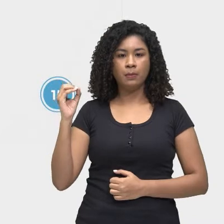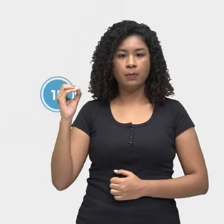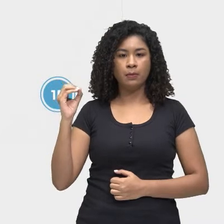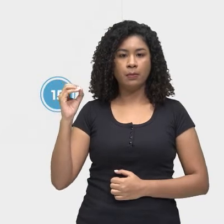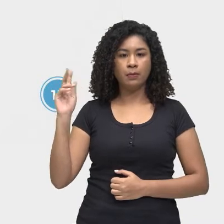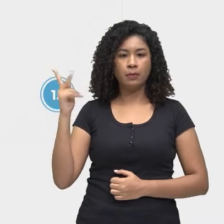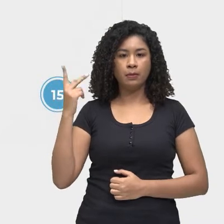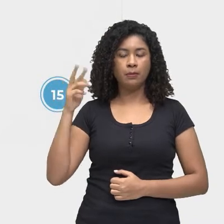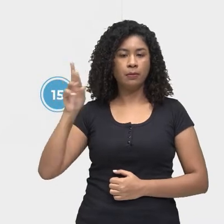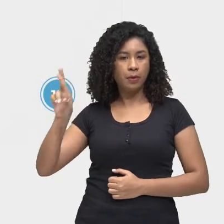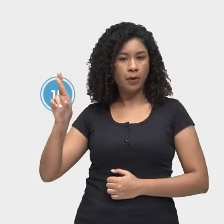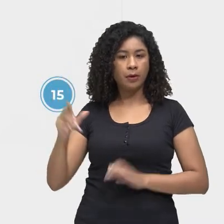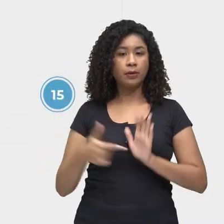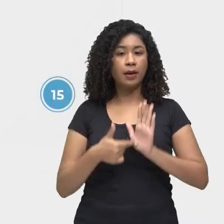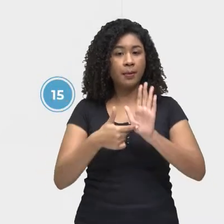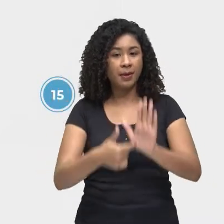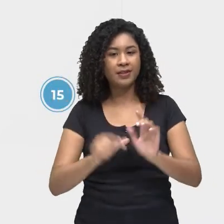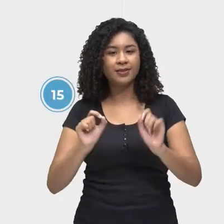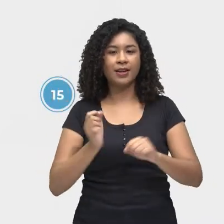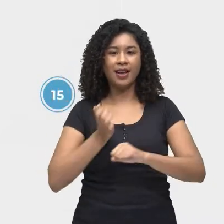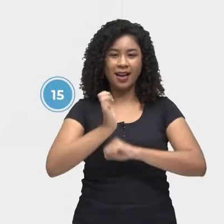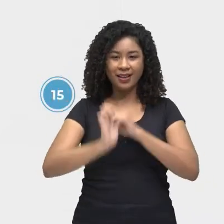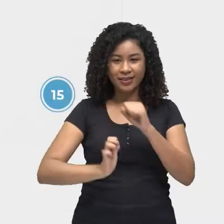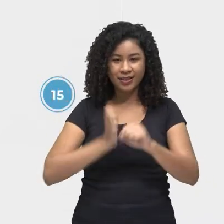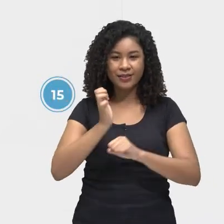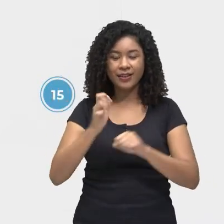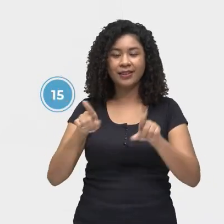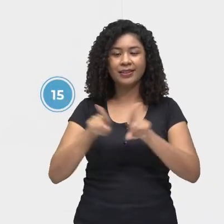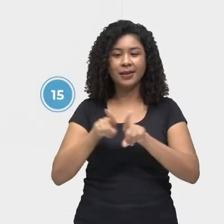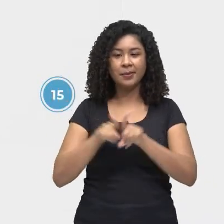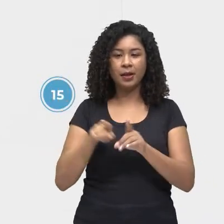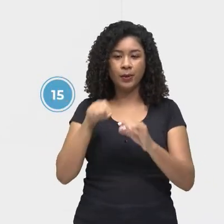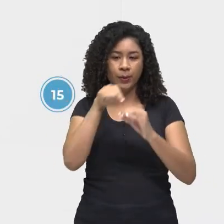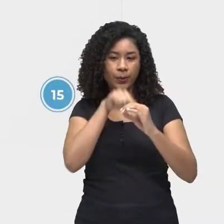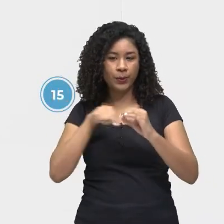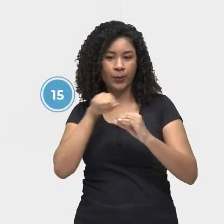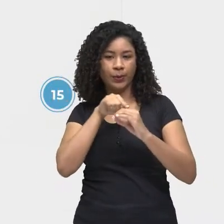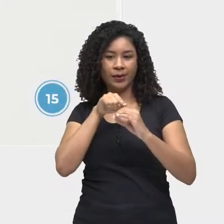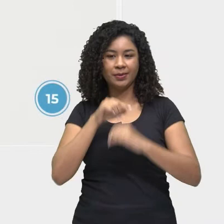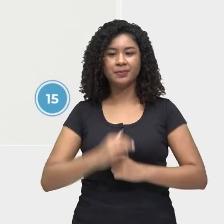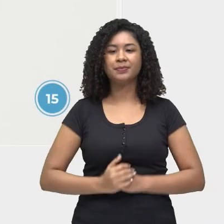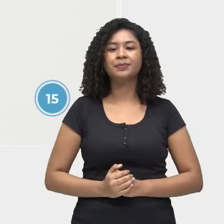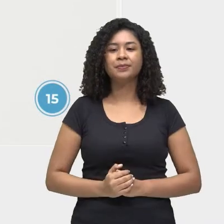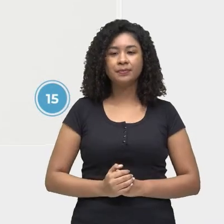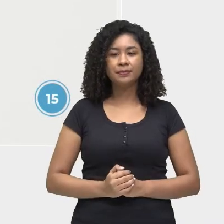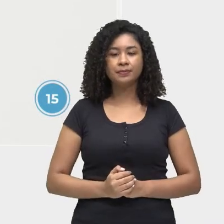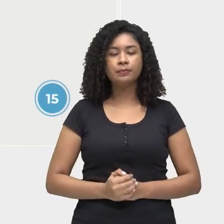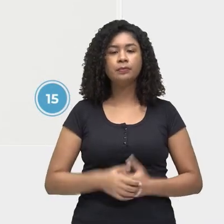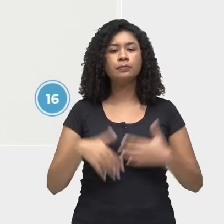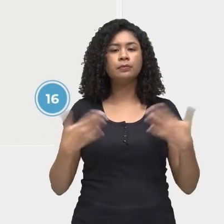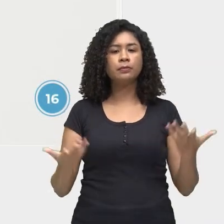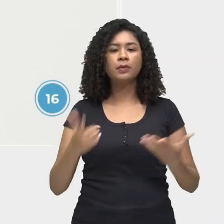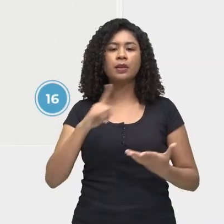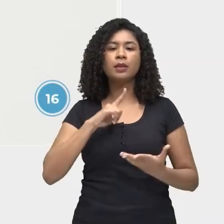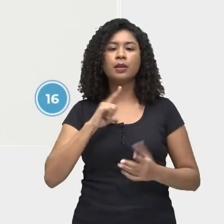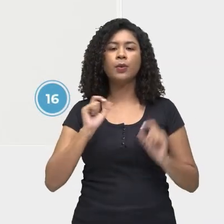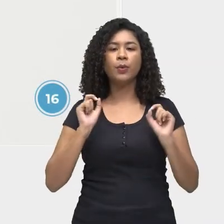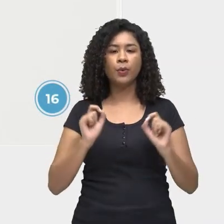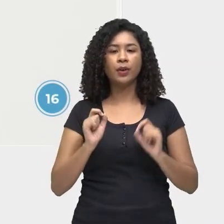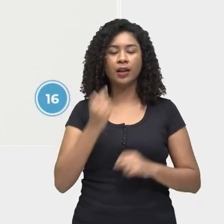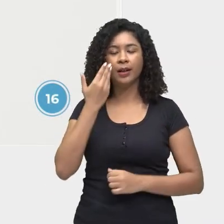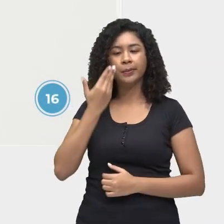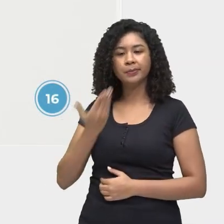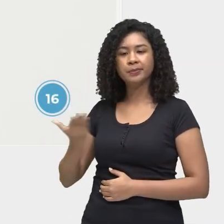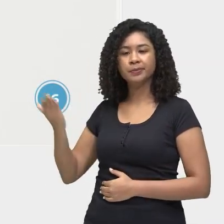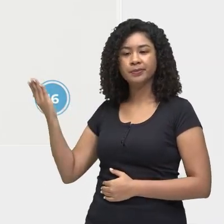da eletrosfera e do núcleo, certo? Então, aí, nós temos essa